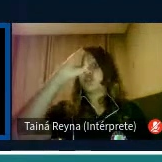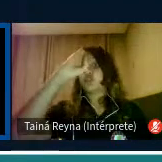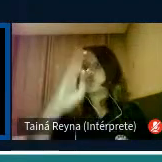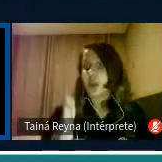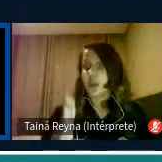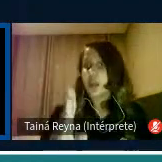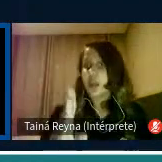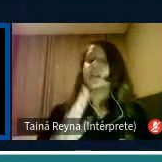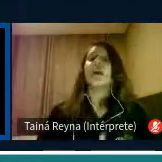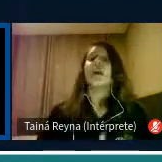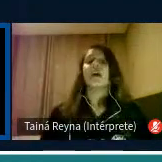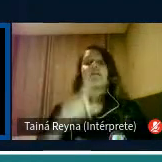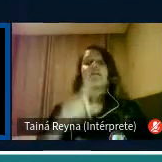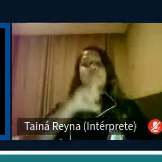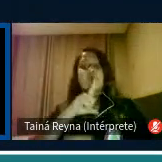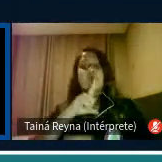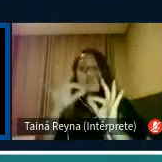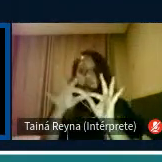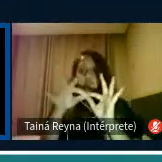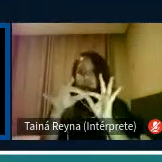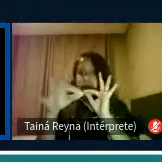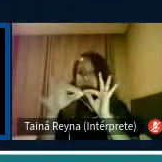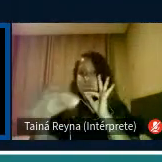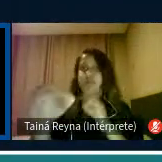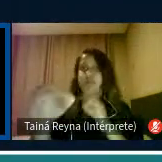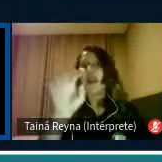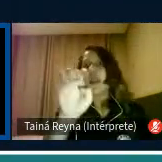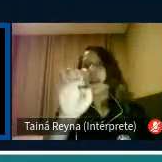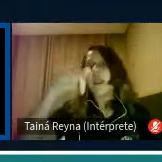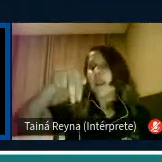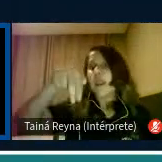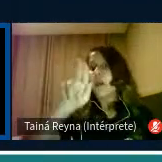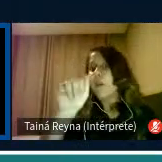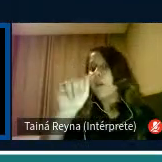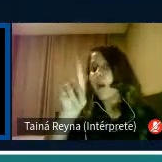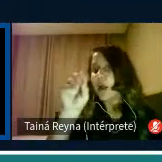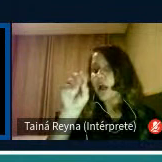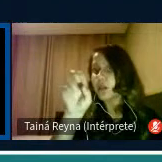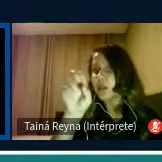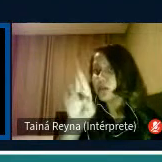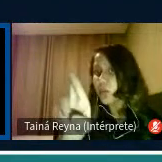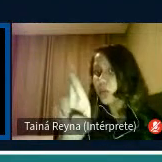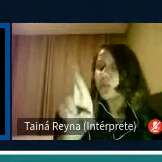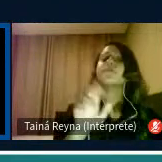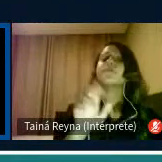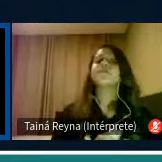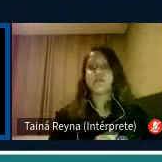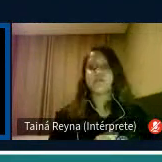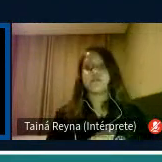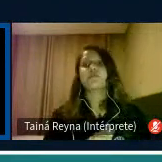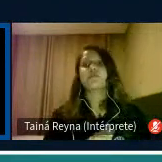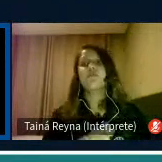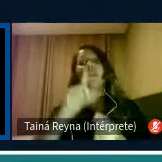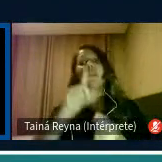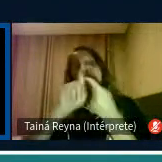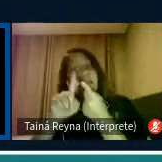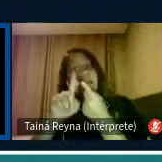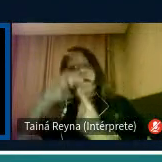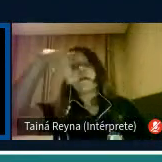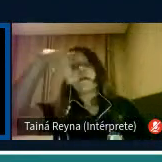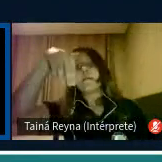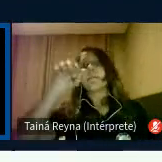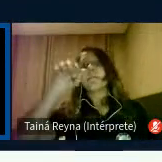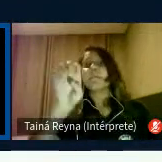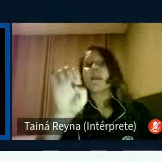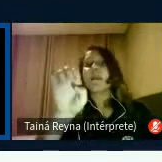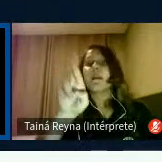né? E com a latitude e a longitude tem relação direta com a linha do Equador e com o meridiano de Greenwich. Nesse caso aqui, dessa